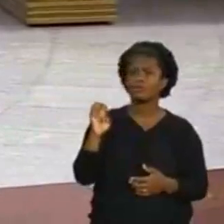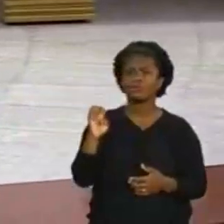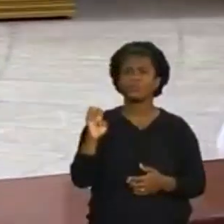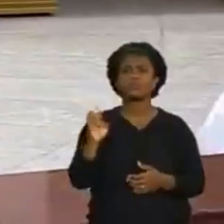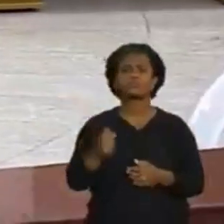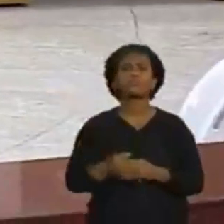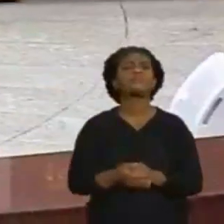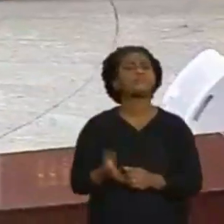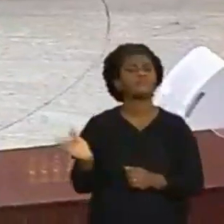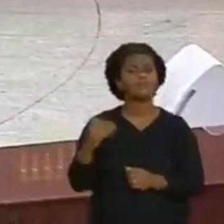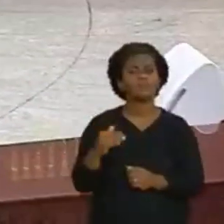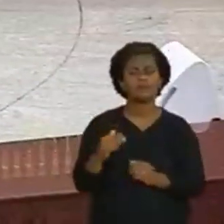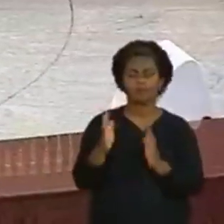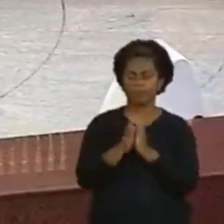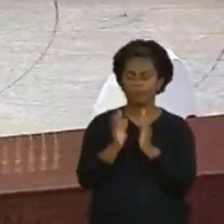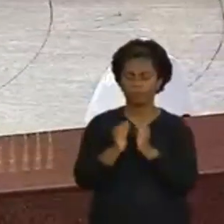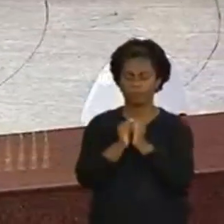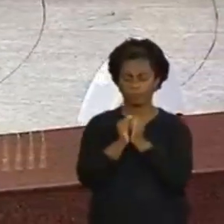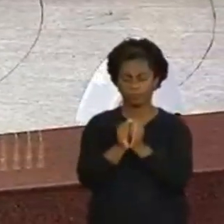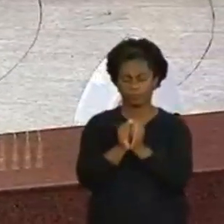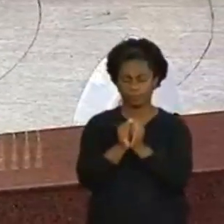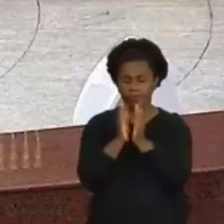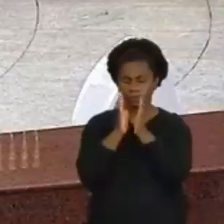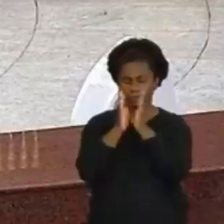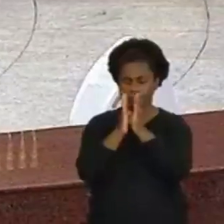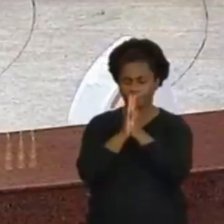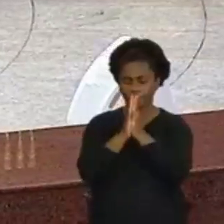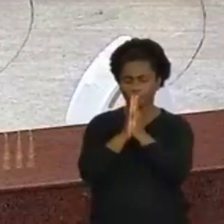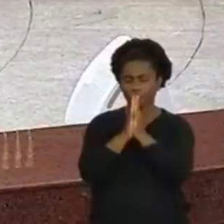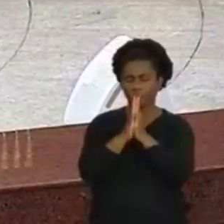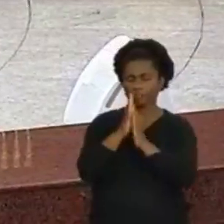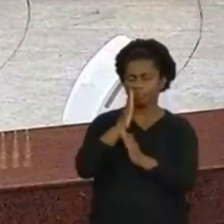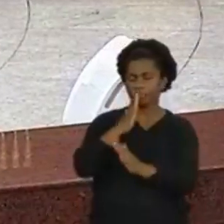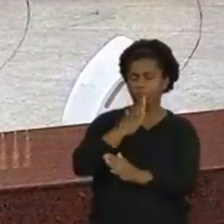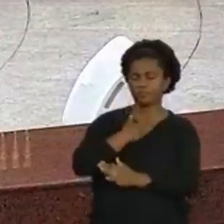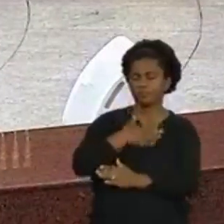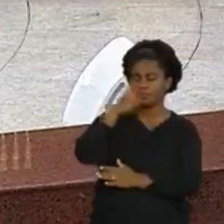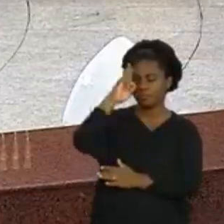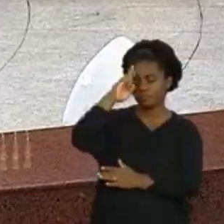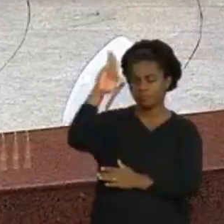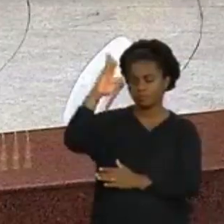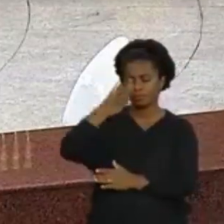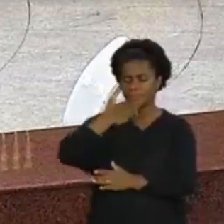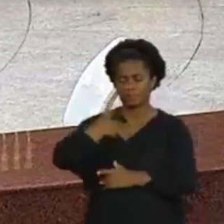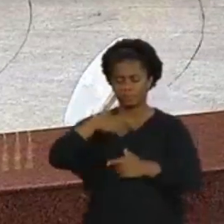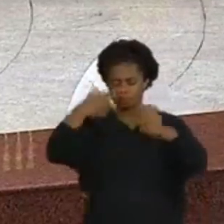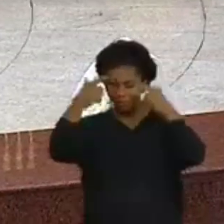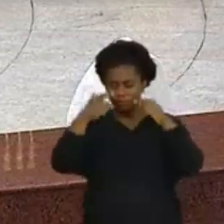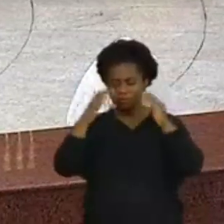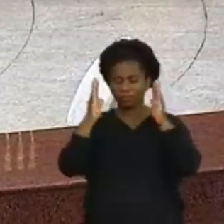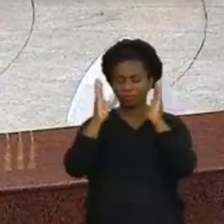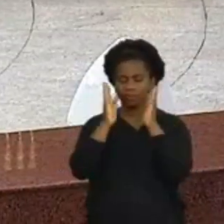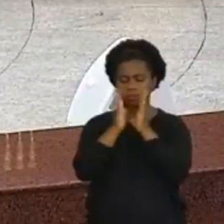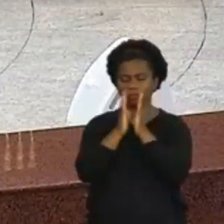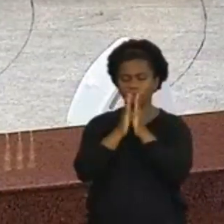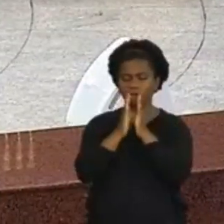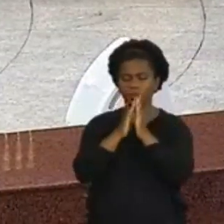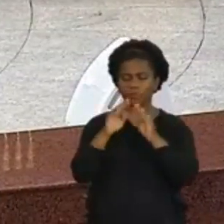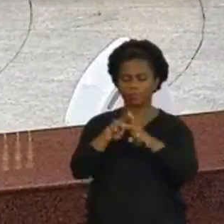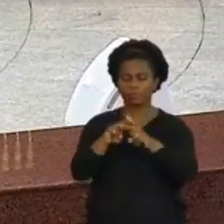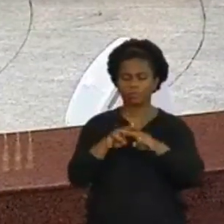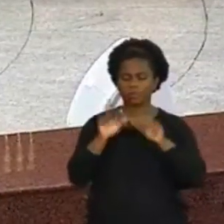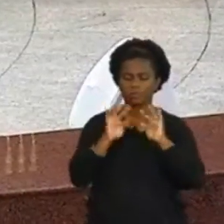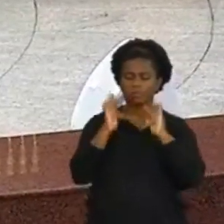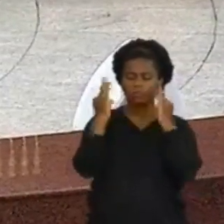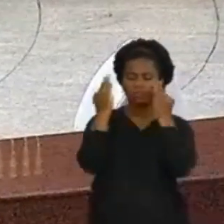Estende as mãos. Meu Senhor e meu Rei, eu oro agora em favor da família do teu povo. É